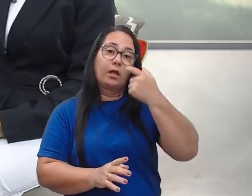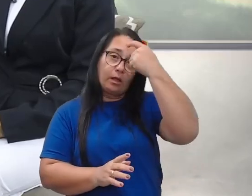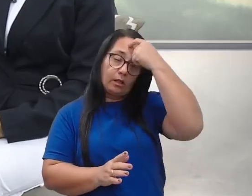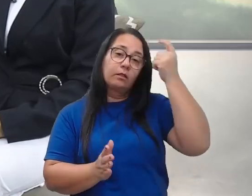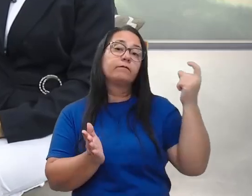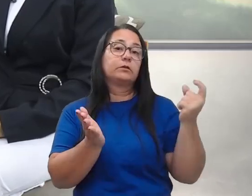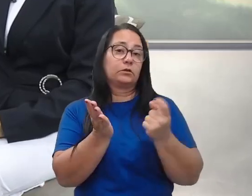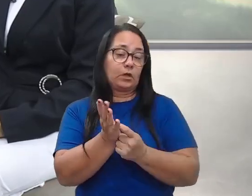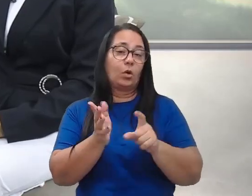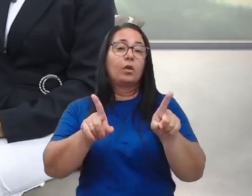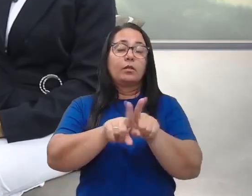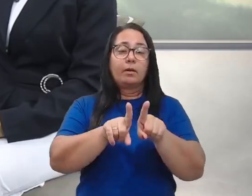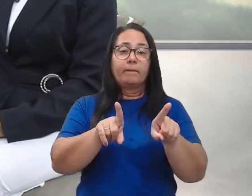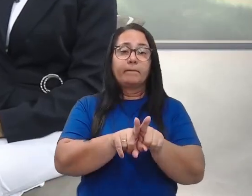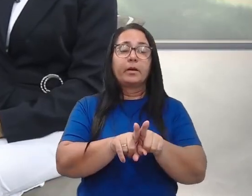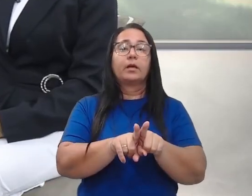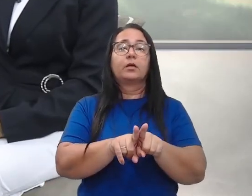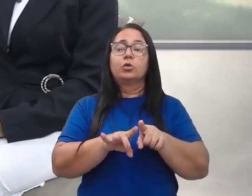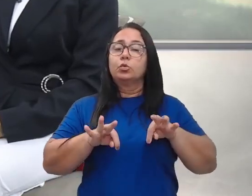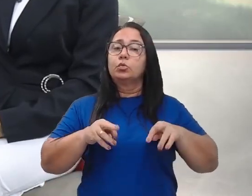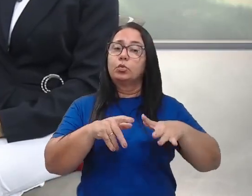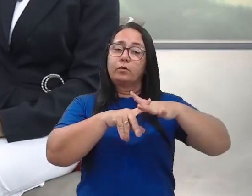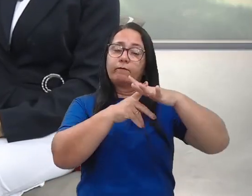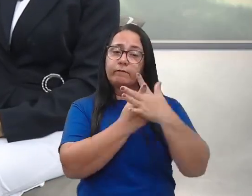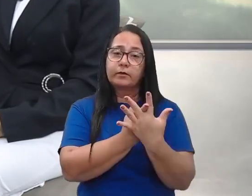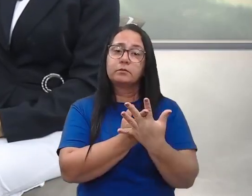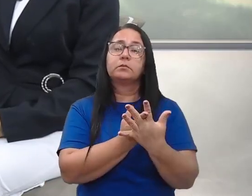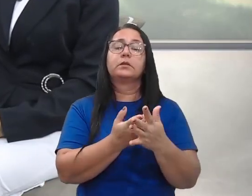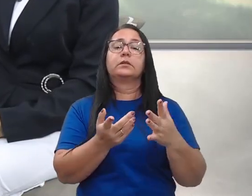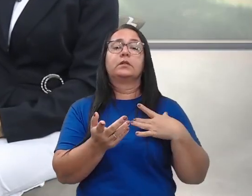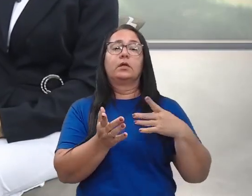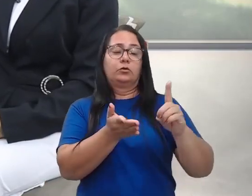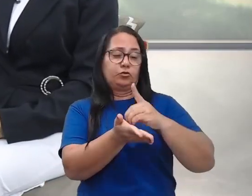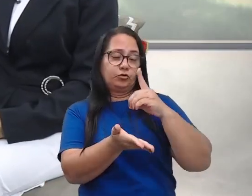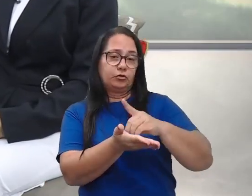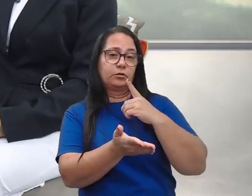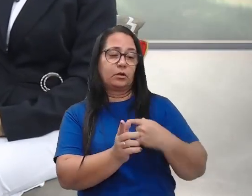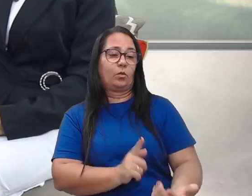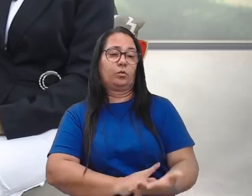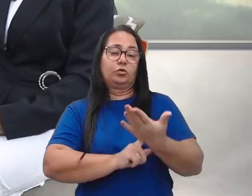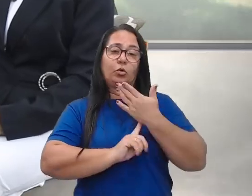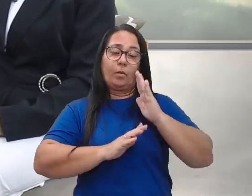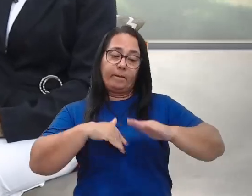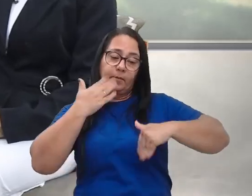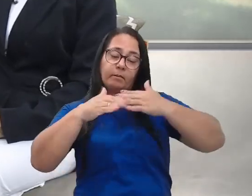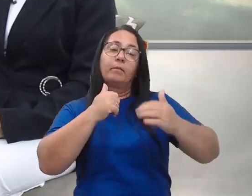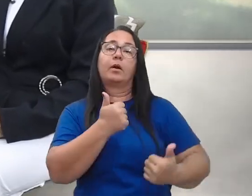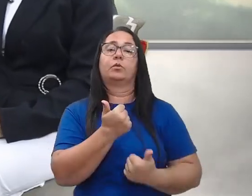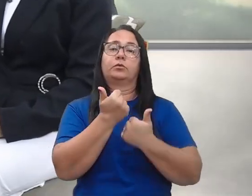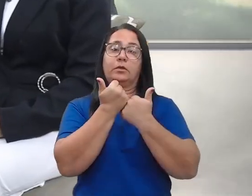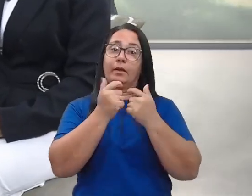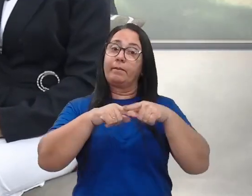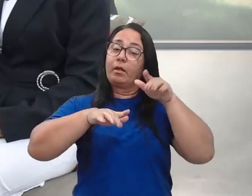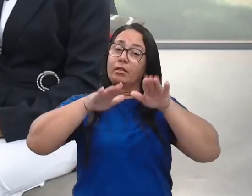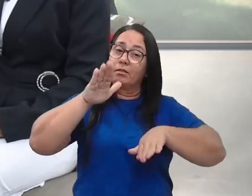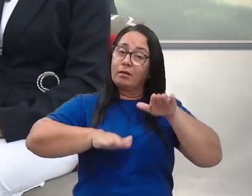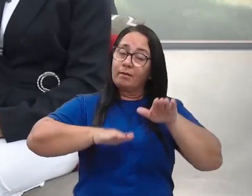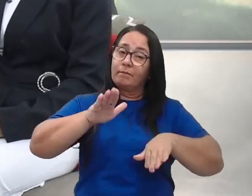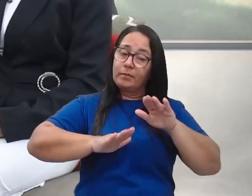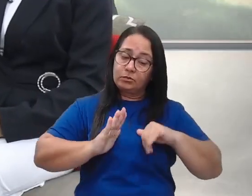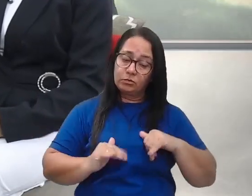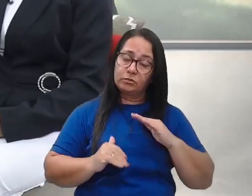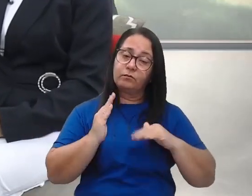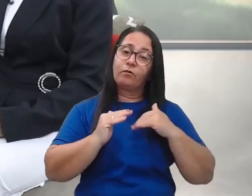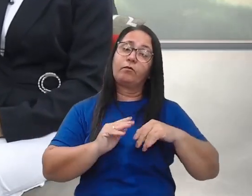para auxiliar. Depende também do desenvolvimento humano. Então, à medida que essas pessoas vão tendo a maturidade, as pessoas que eu